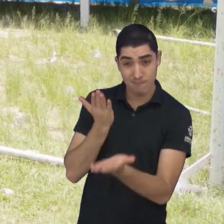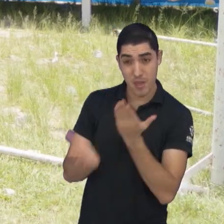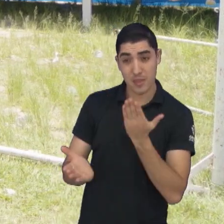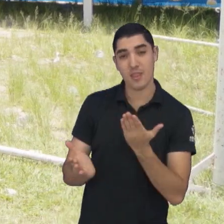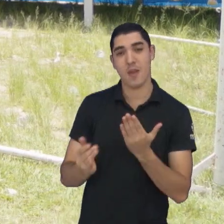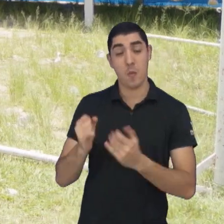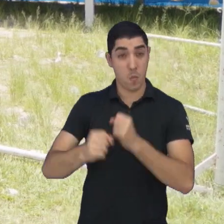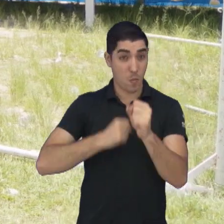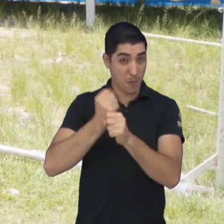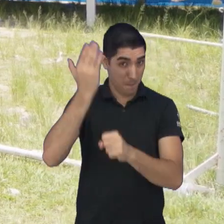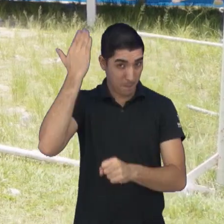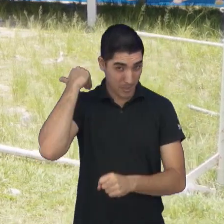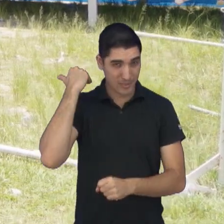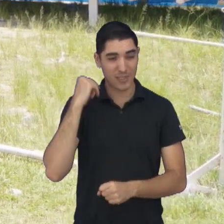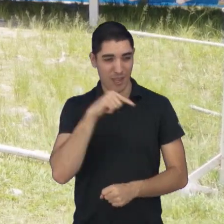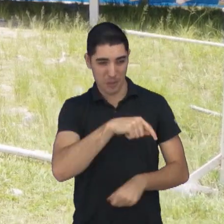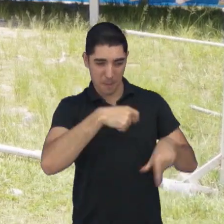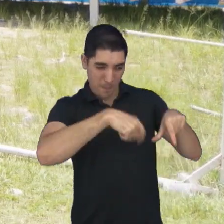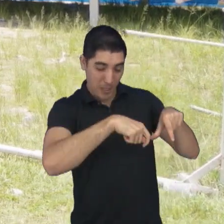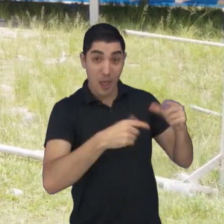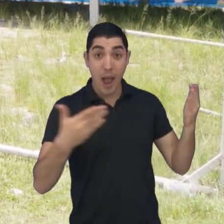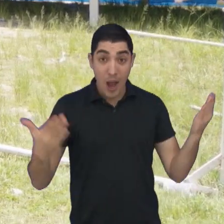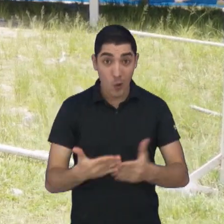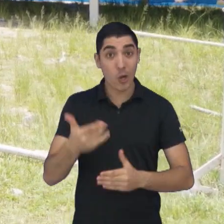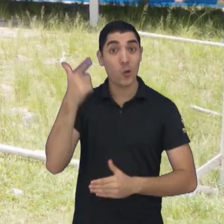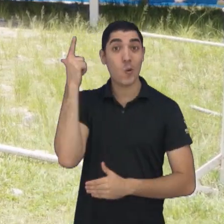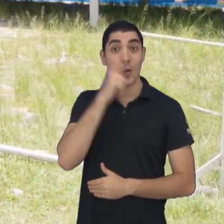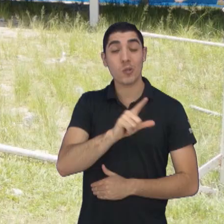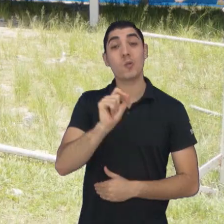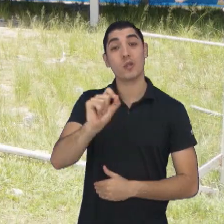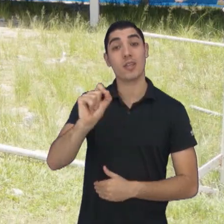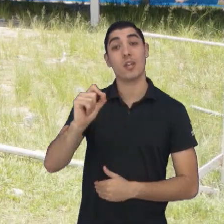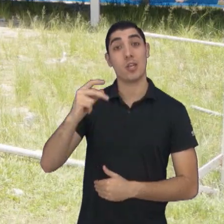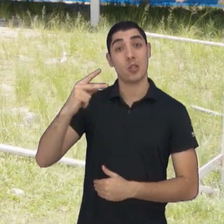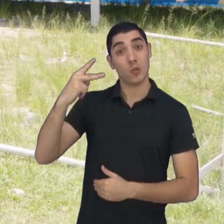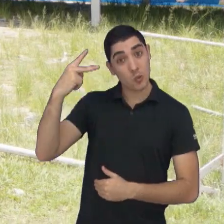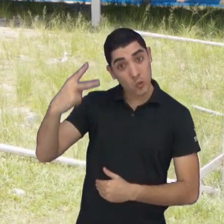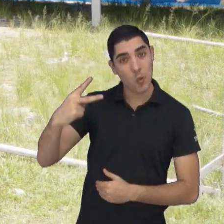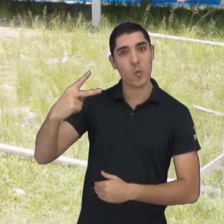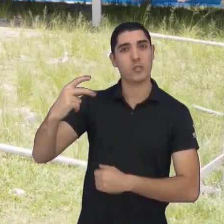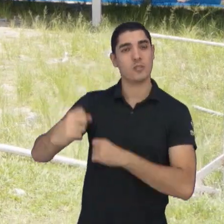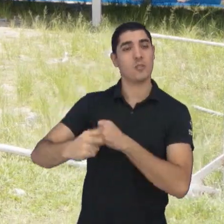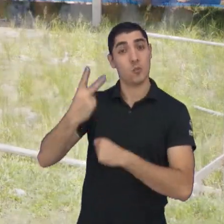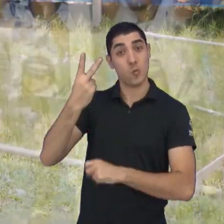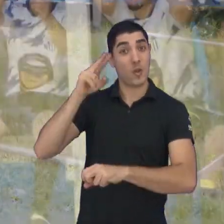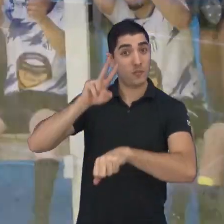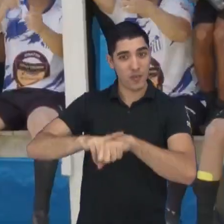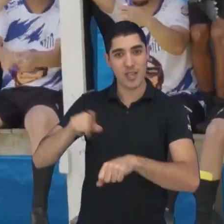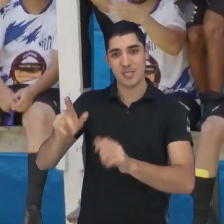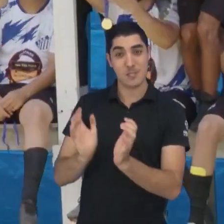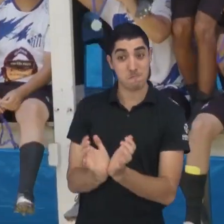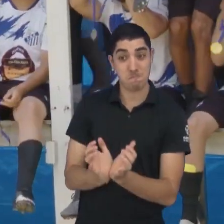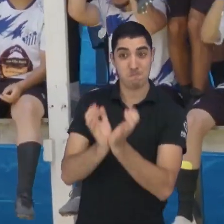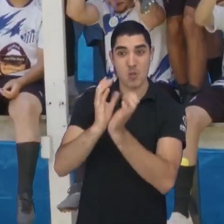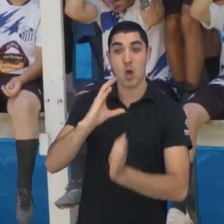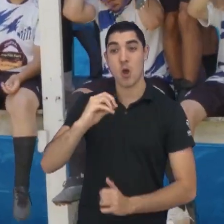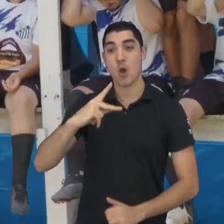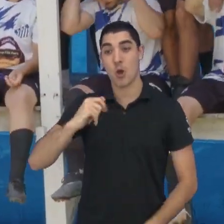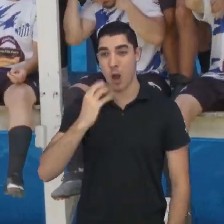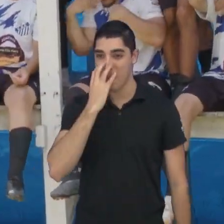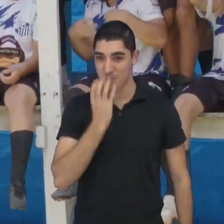nos pênaltis, o Bandeirantes consegue o bicampeonato da Copa Norte, a Copa Capivara.